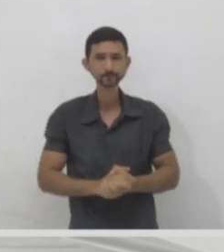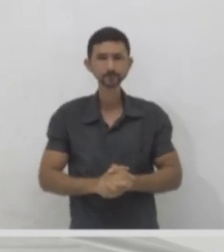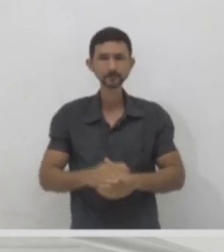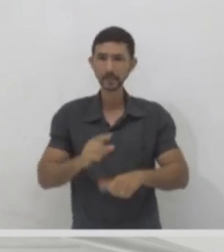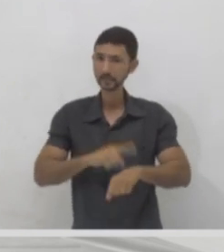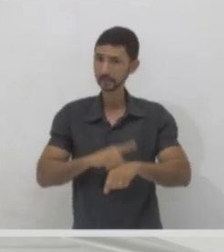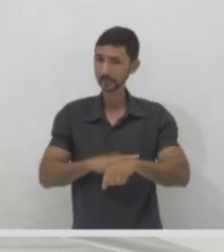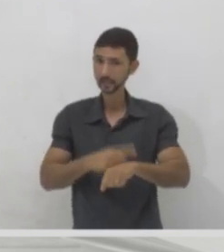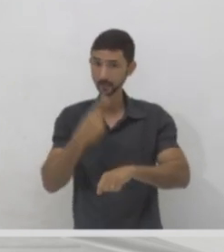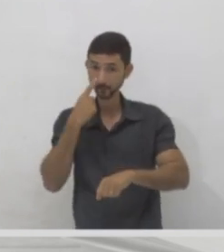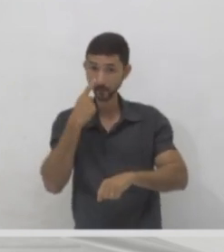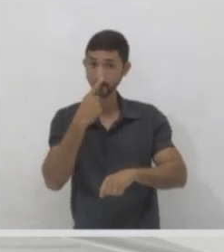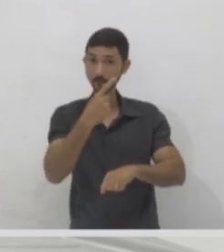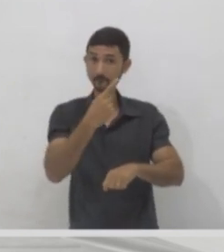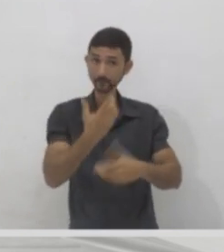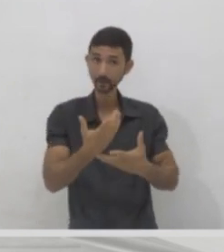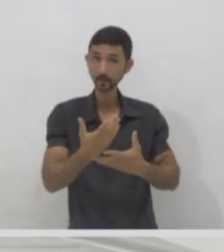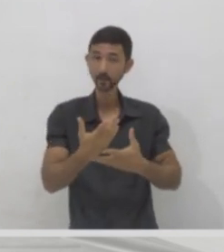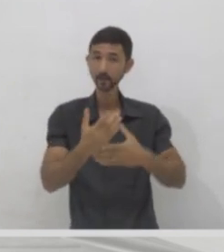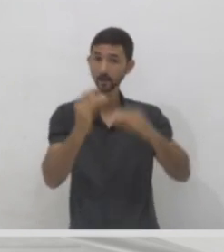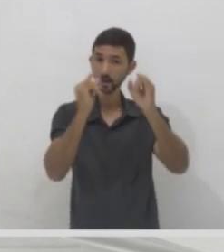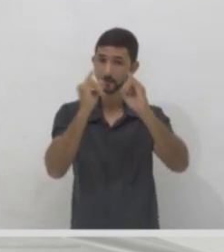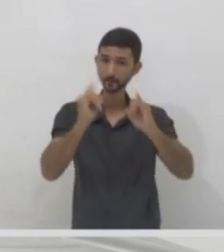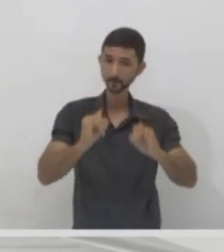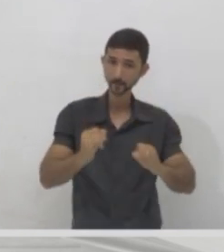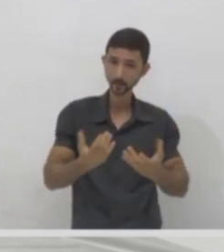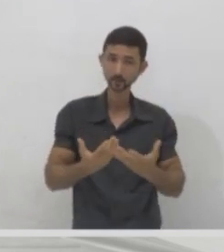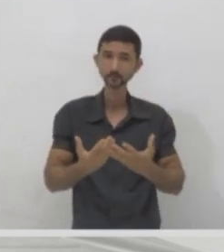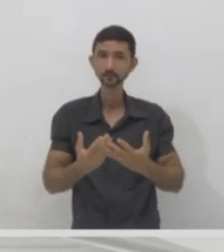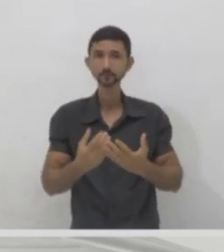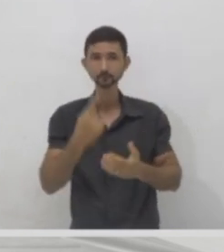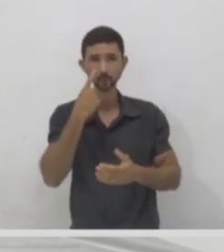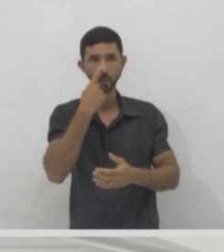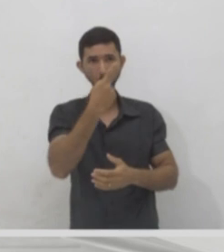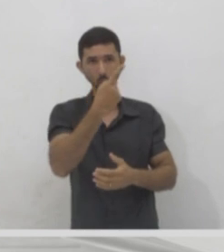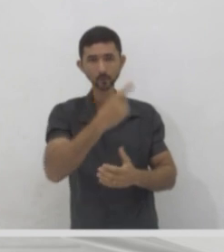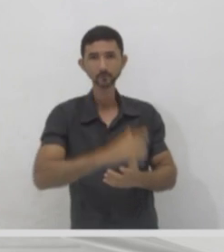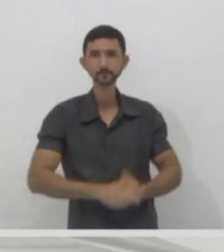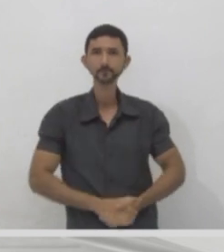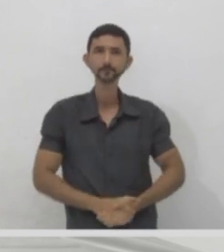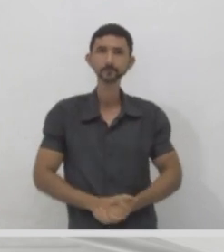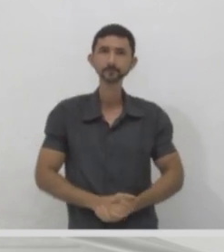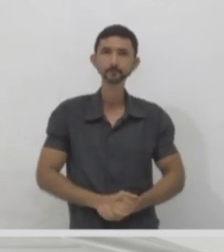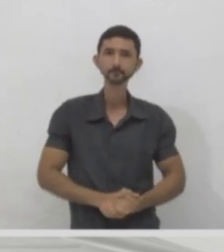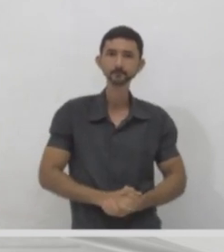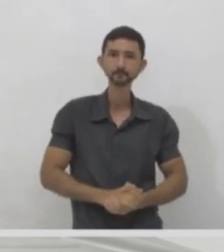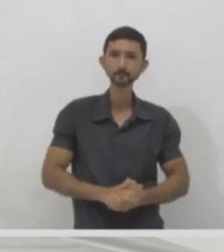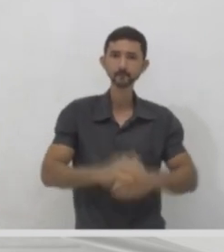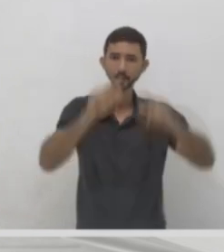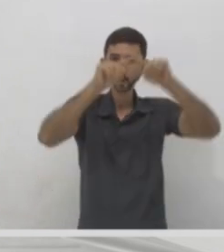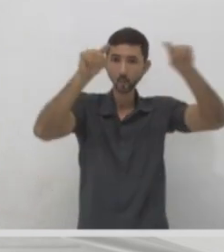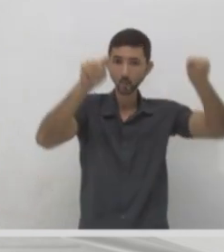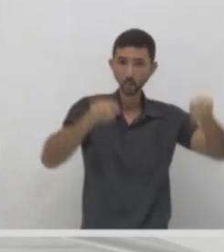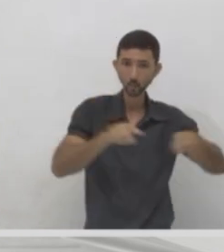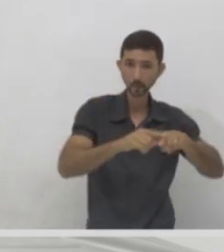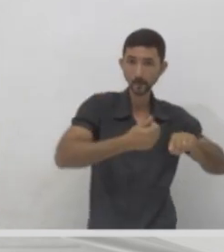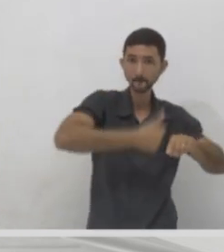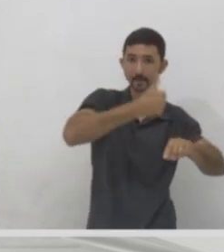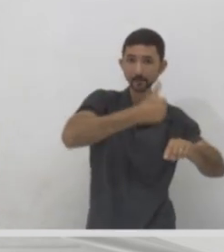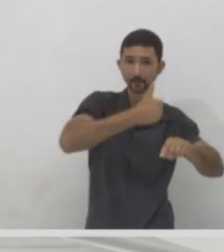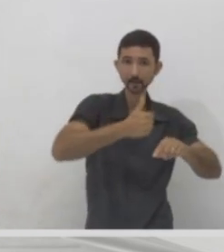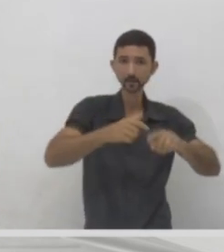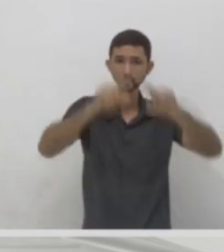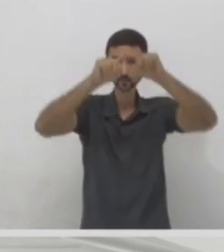vocês observarem bem essa imagem. Observe aí. Olhem bem para o primeiro quadradinho, para o segundo quadradinho e